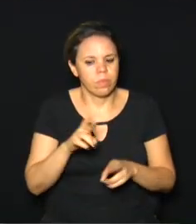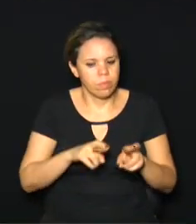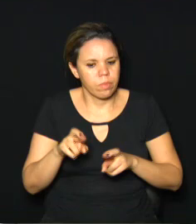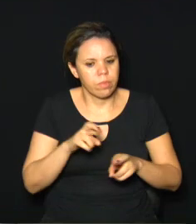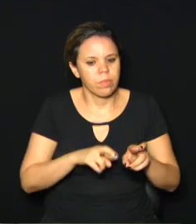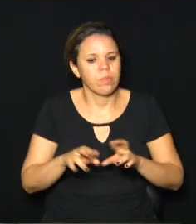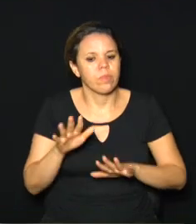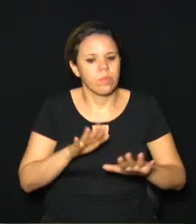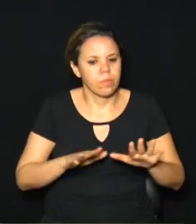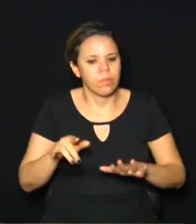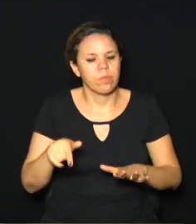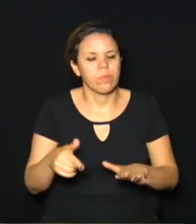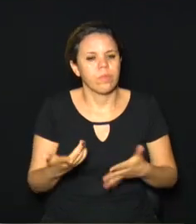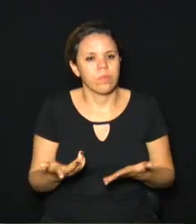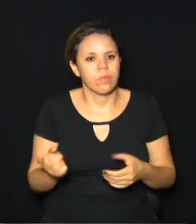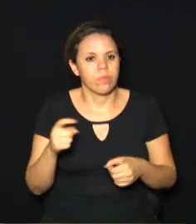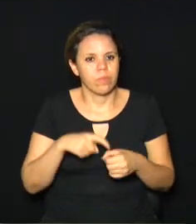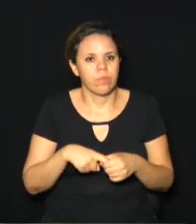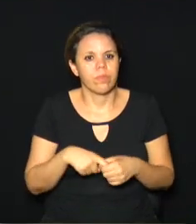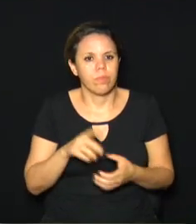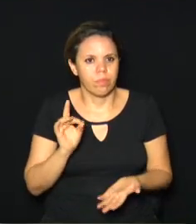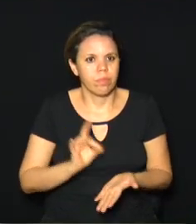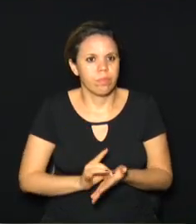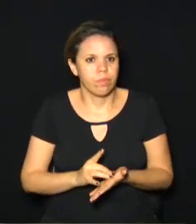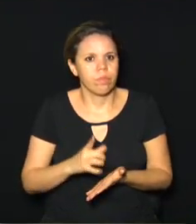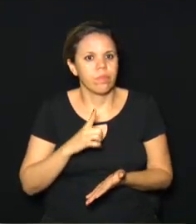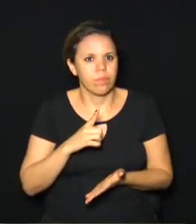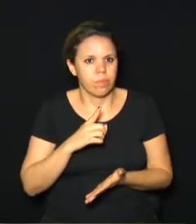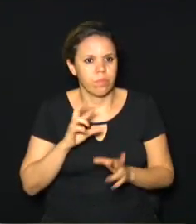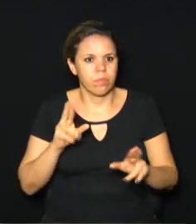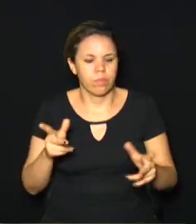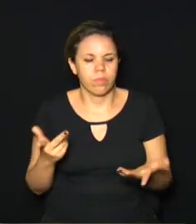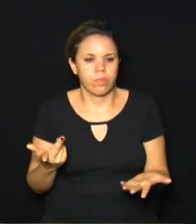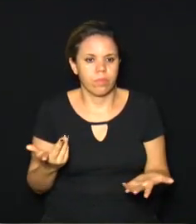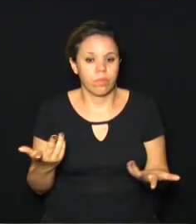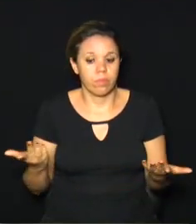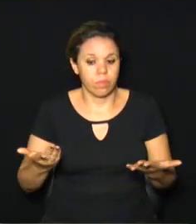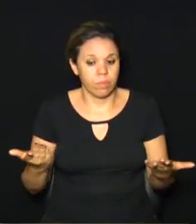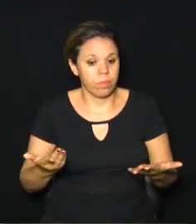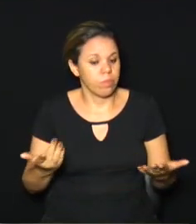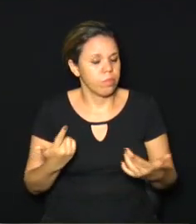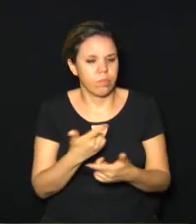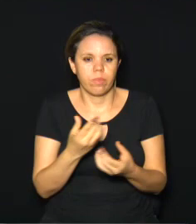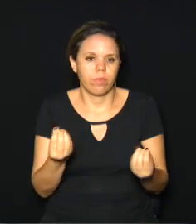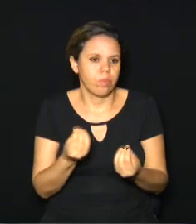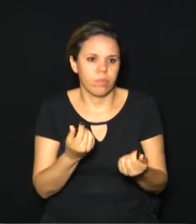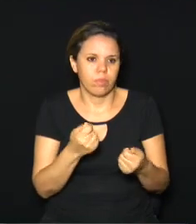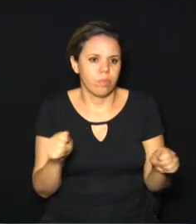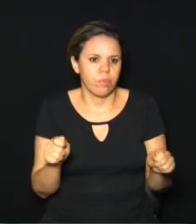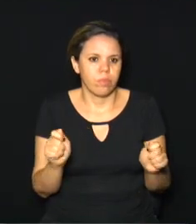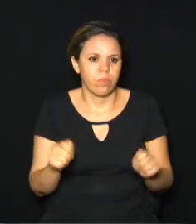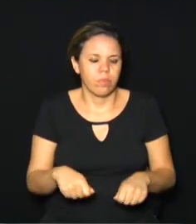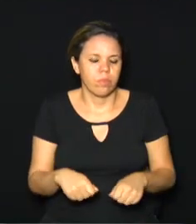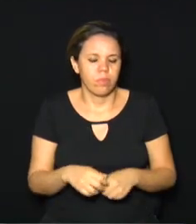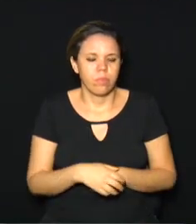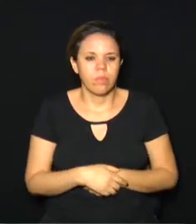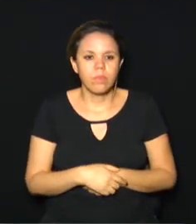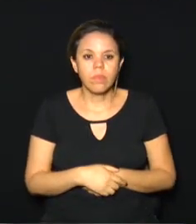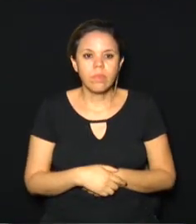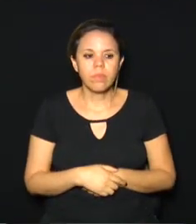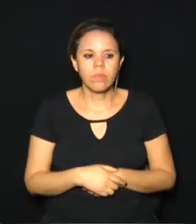analisamos com muita cautela esse retorno. Realmente vai ter que estar uma situação diferente do que está hoje, né? Hoje não tem condição.